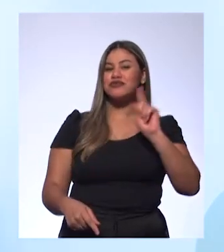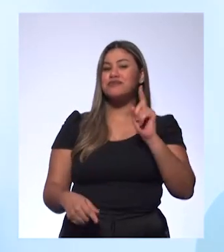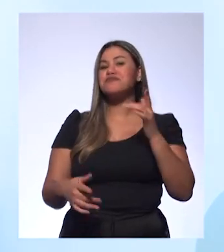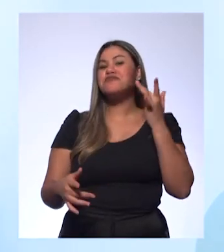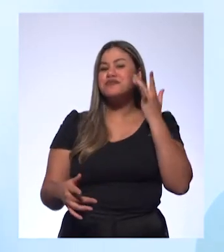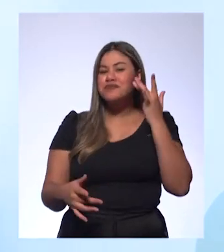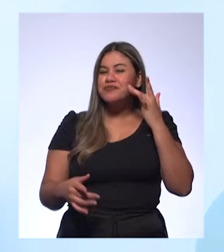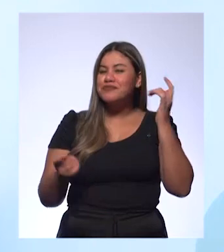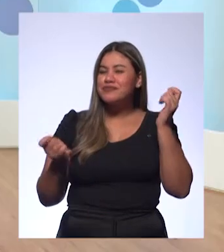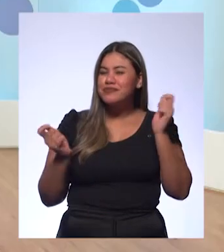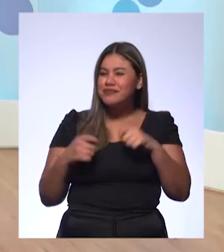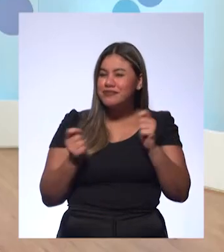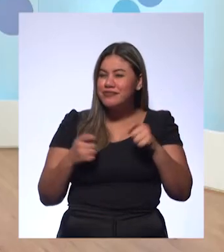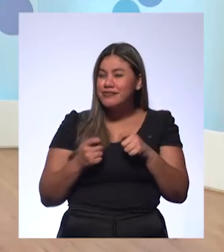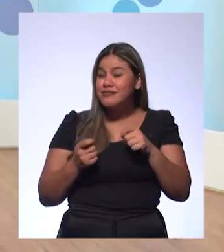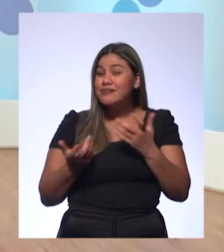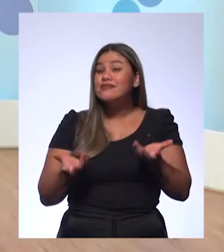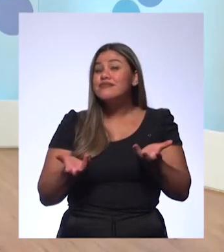gente tentar fazer isso?